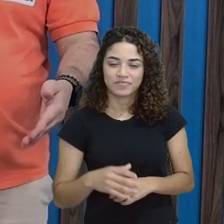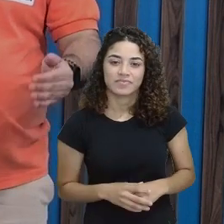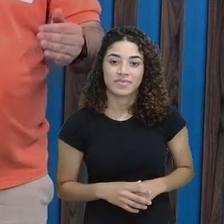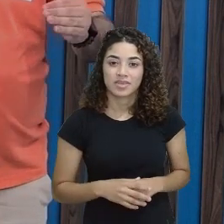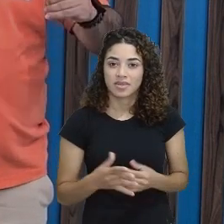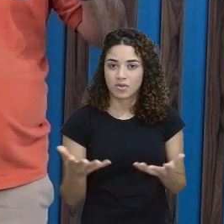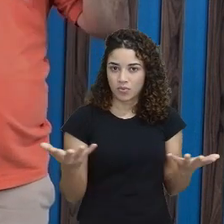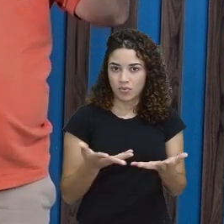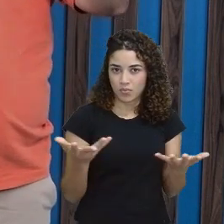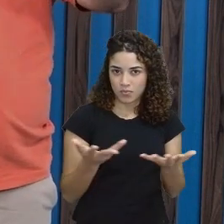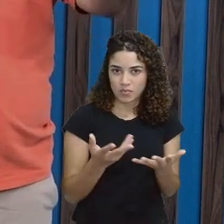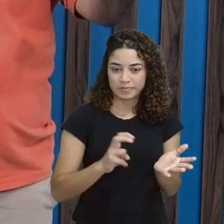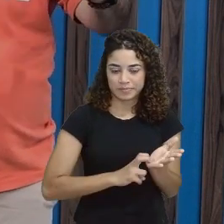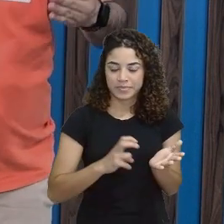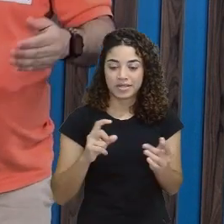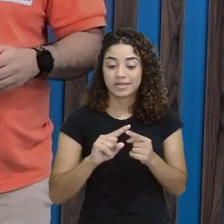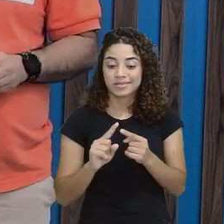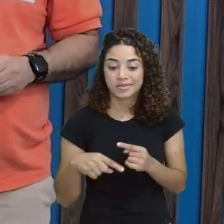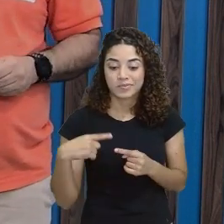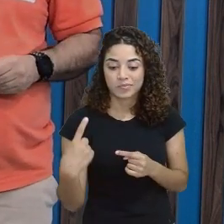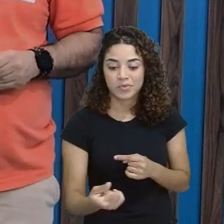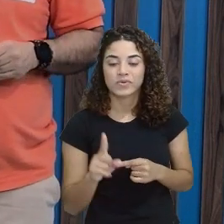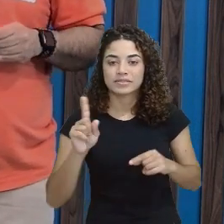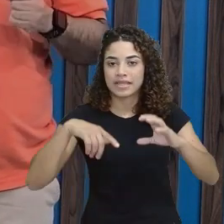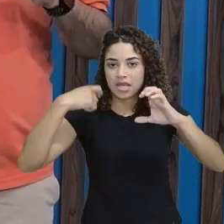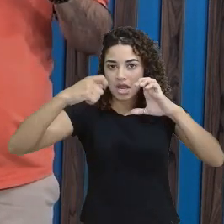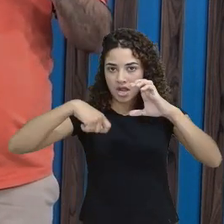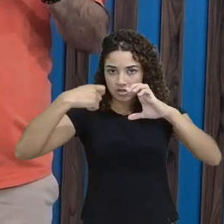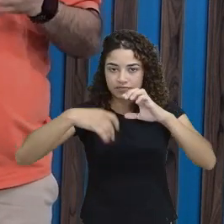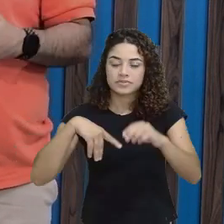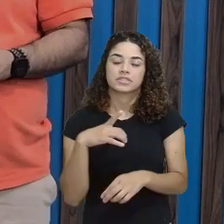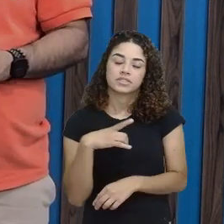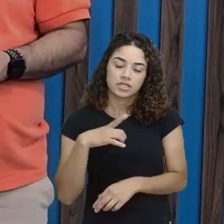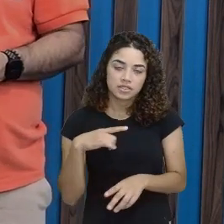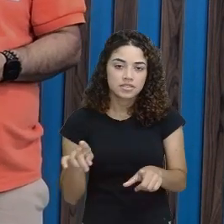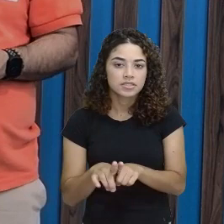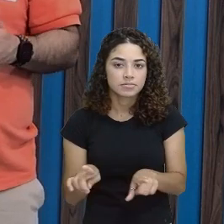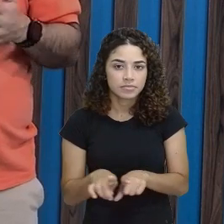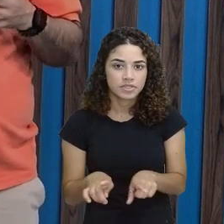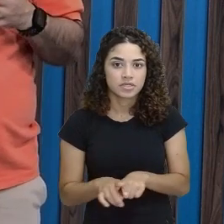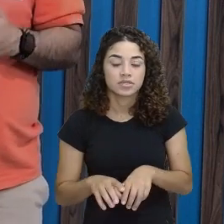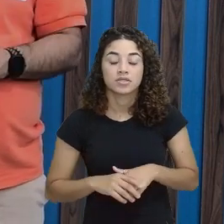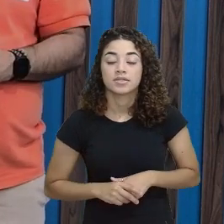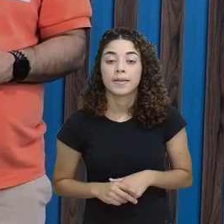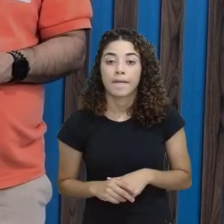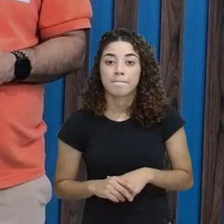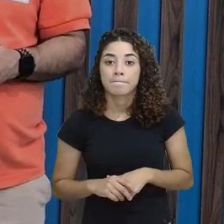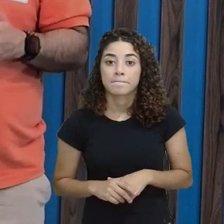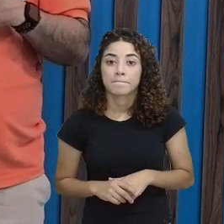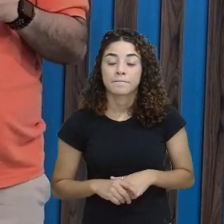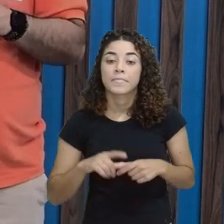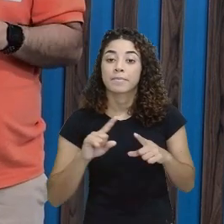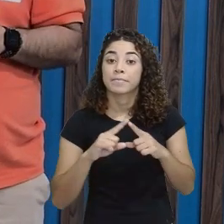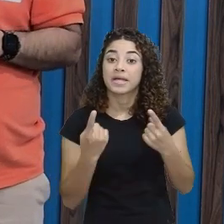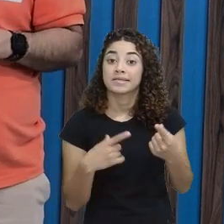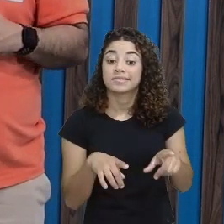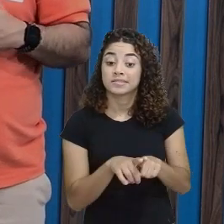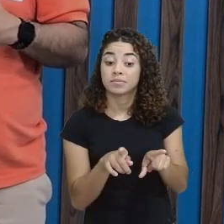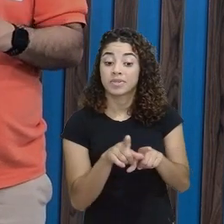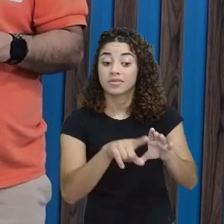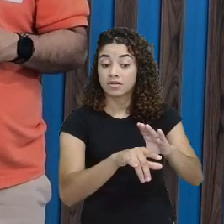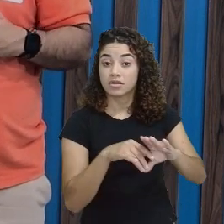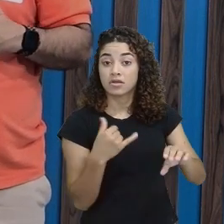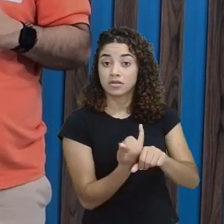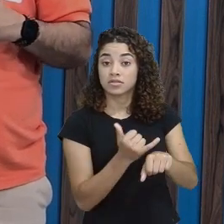turno agora, né? No turno seguinte ela é reprisada, mas ela vai também para o portal, né, do Educa Recife